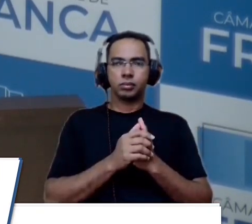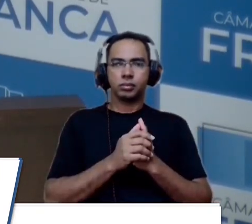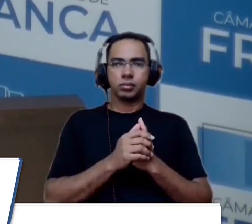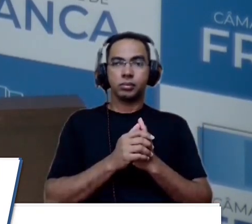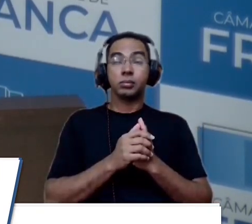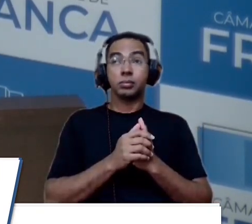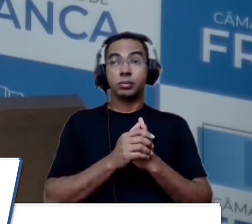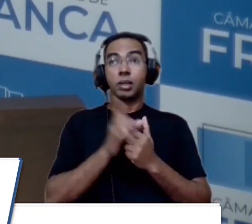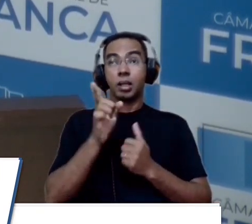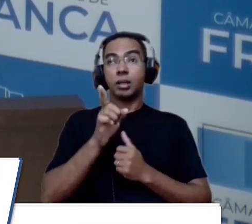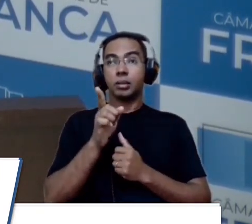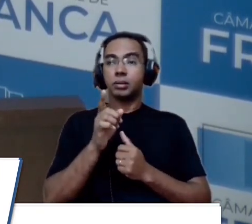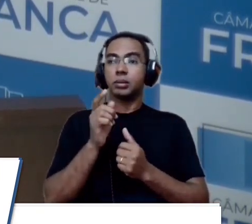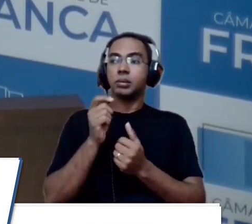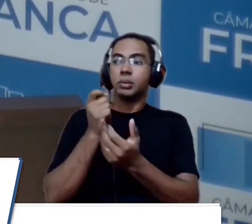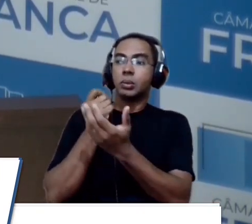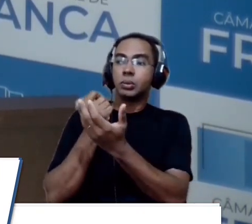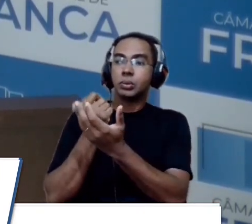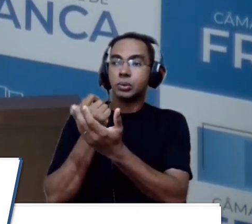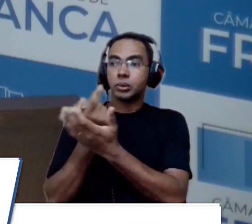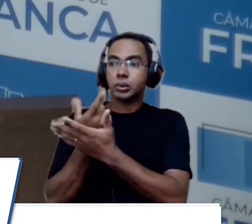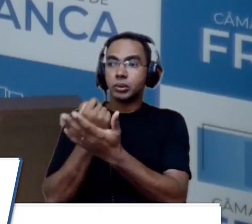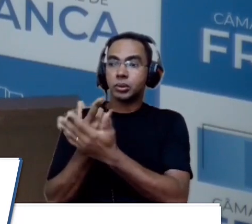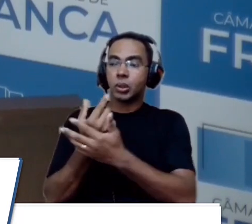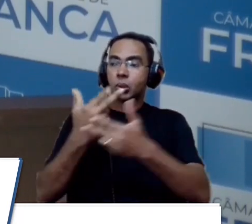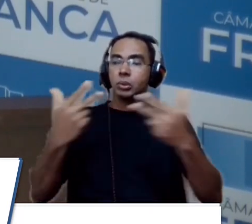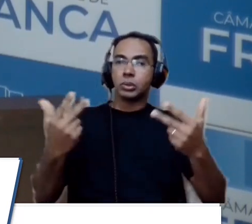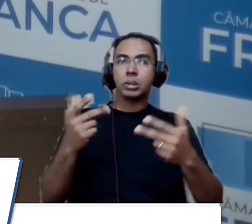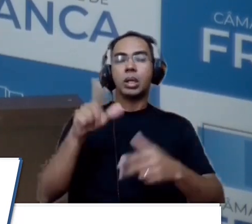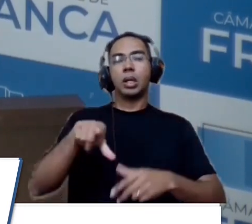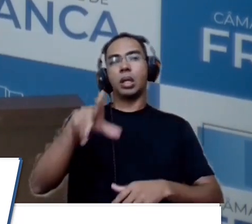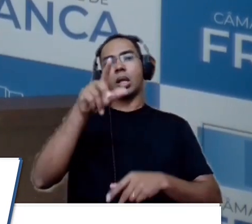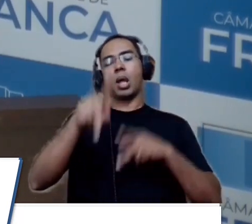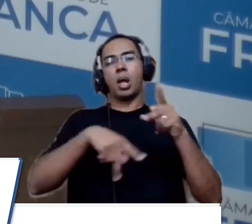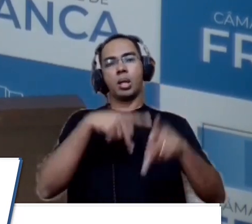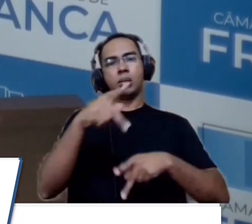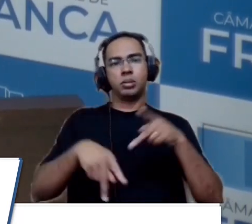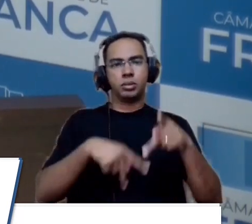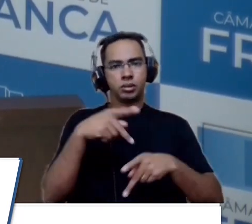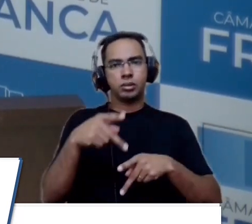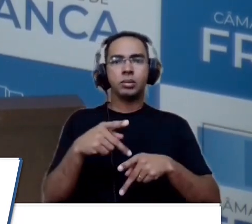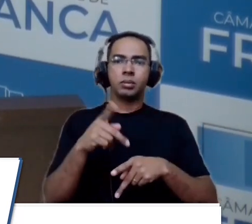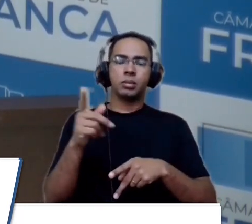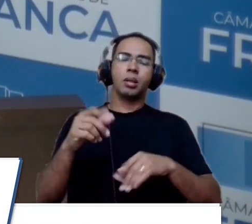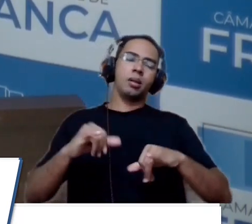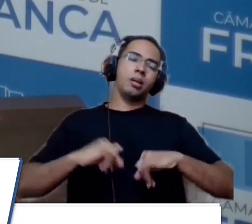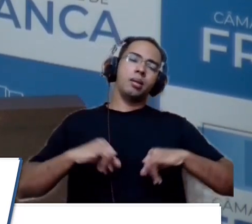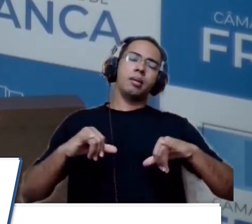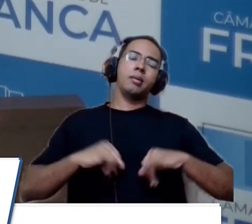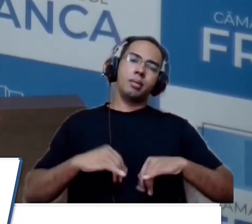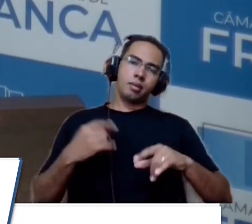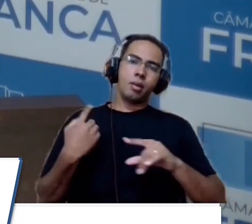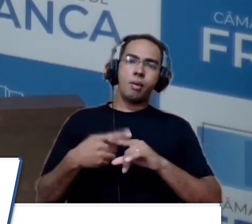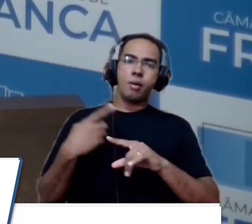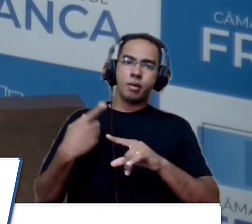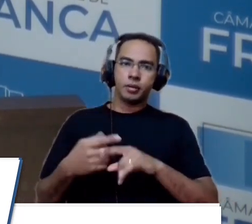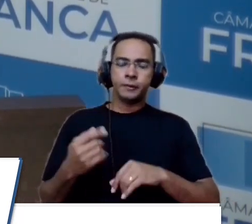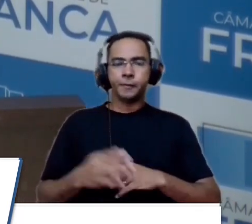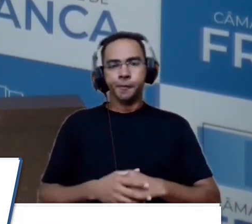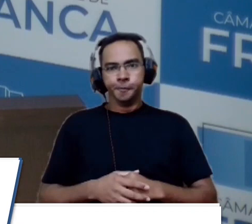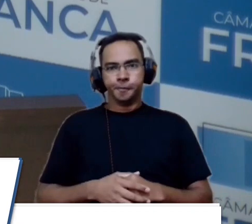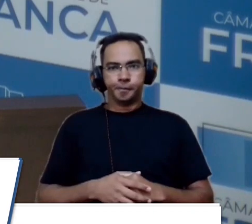De gasto, de tudo, a população, ela sofre com isso, porque